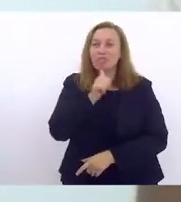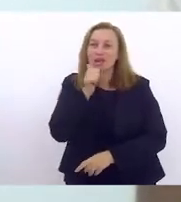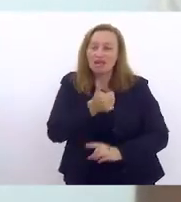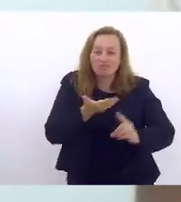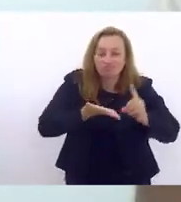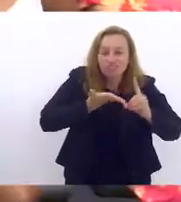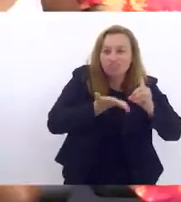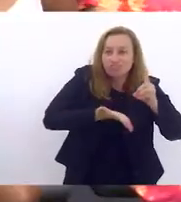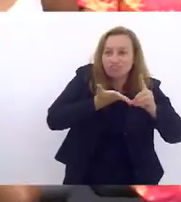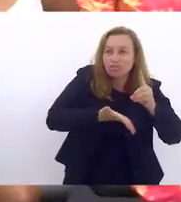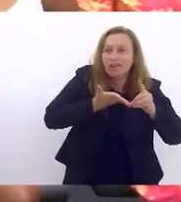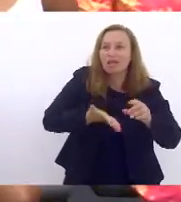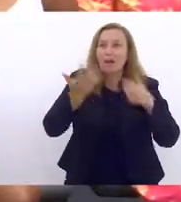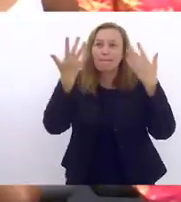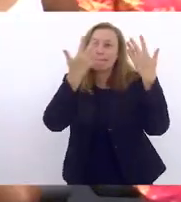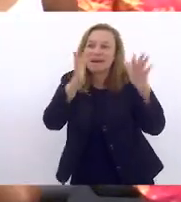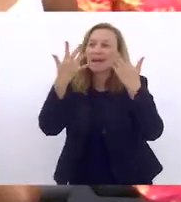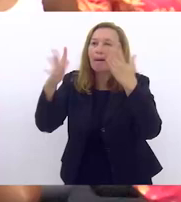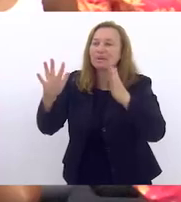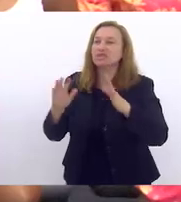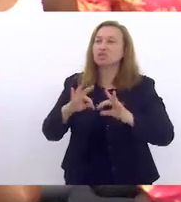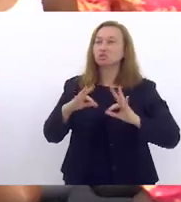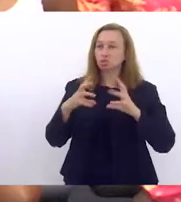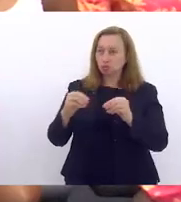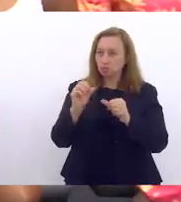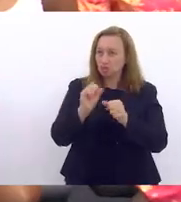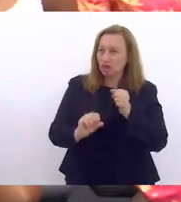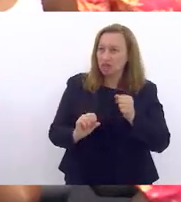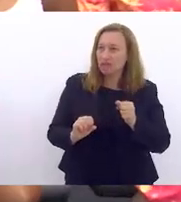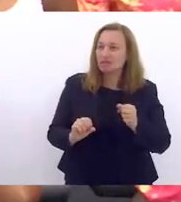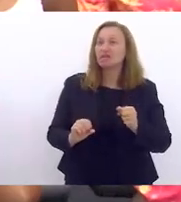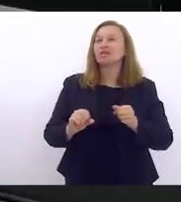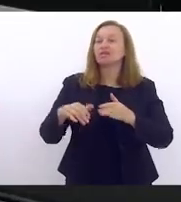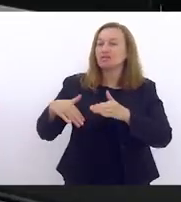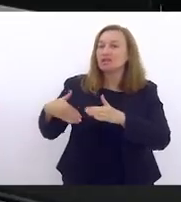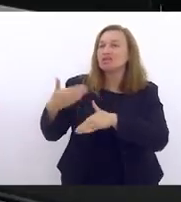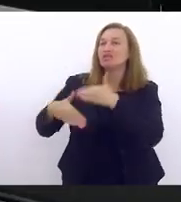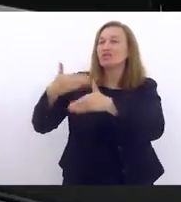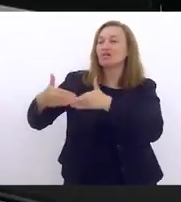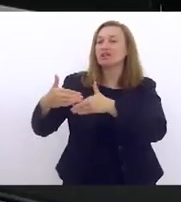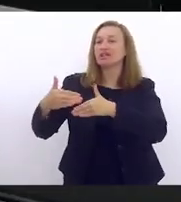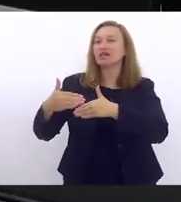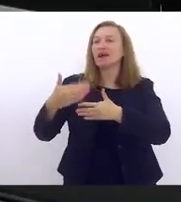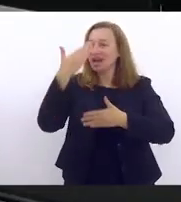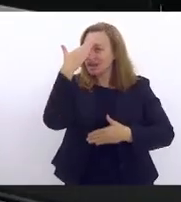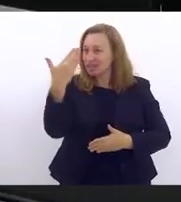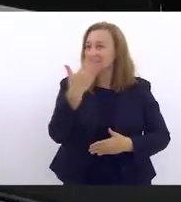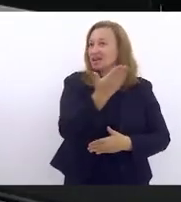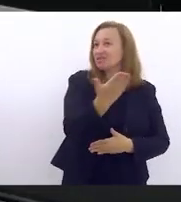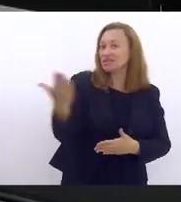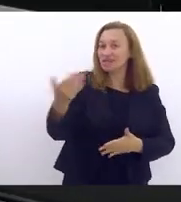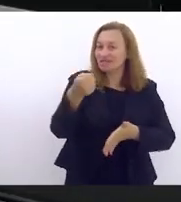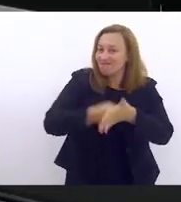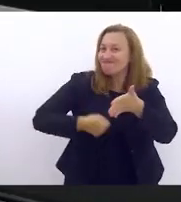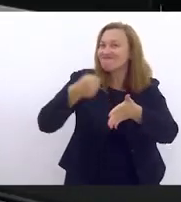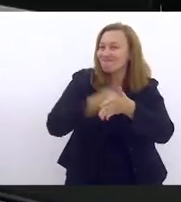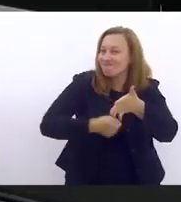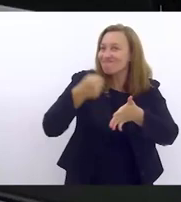humanizado, vocês estão de parabéns. Tudo isso que foi feito e o que será ainda é graças à vossa